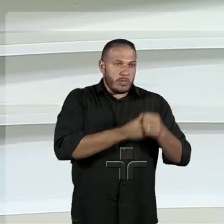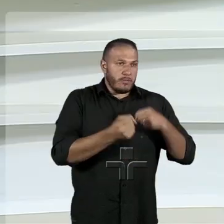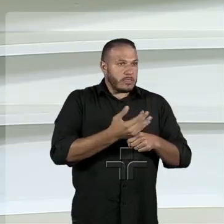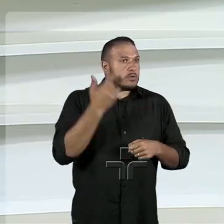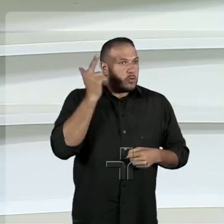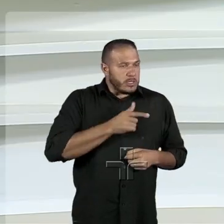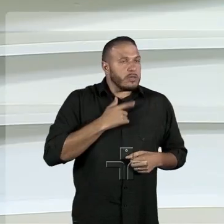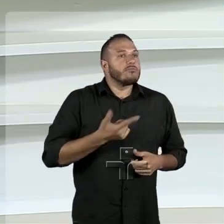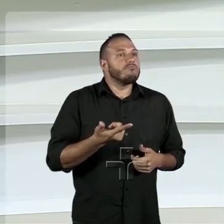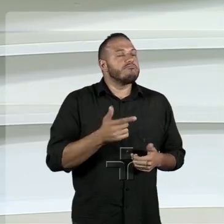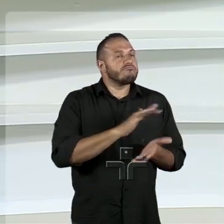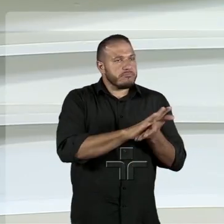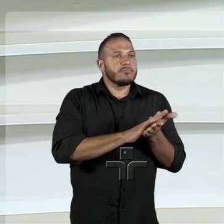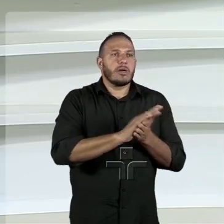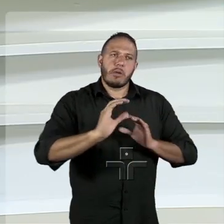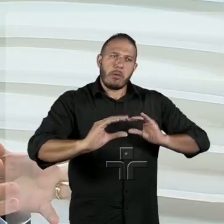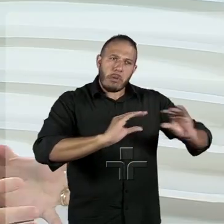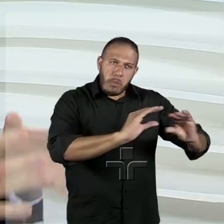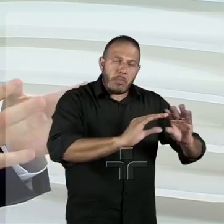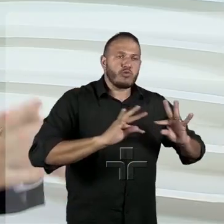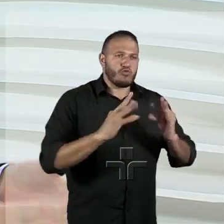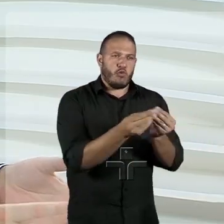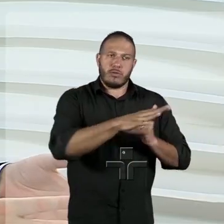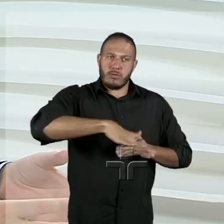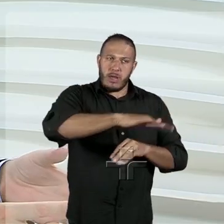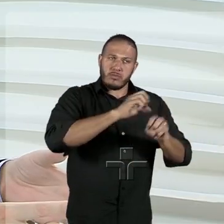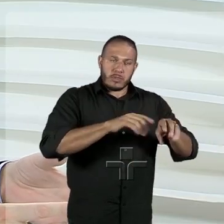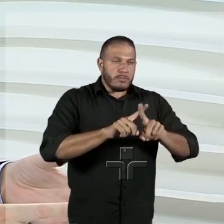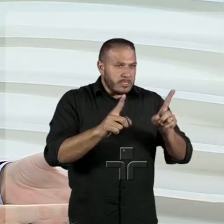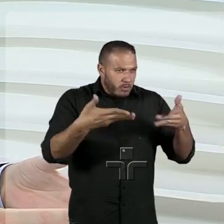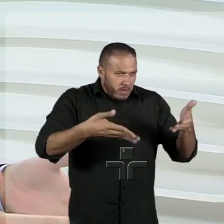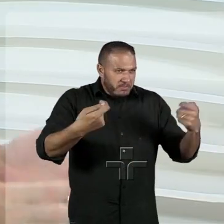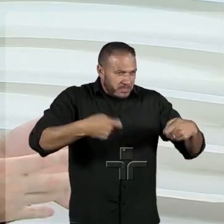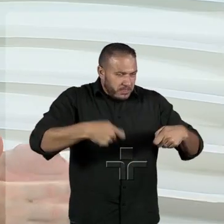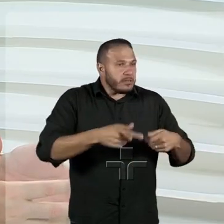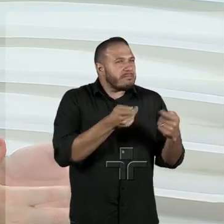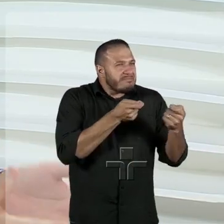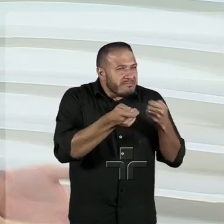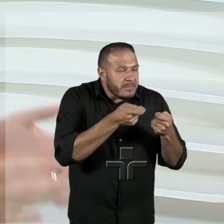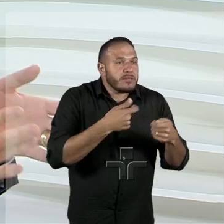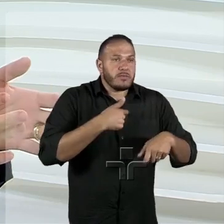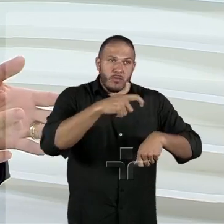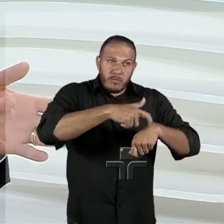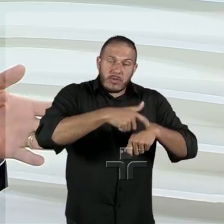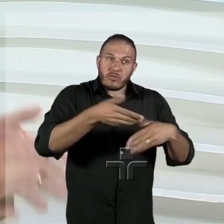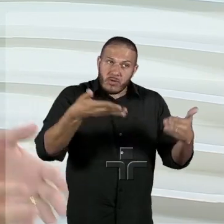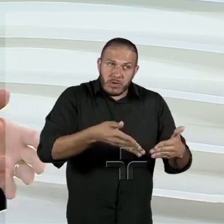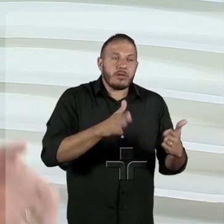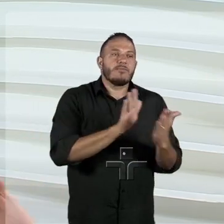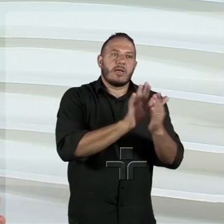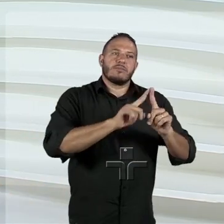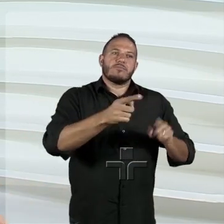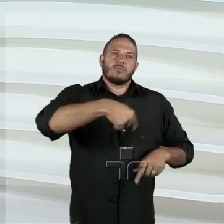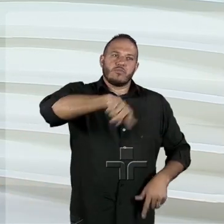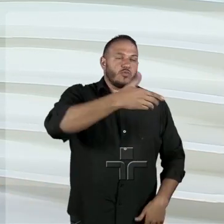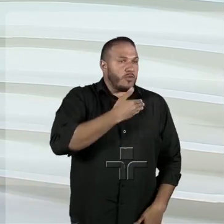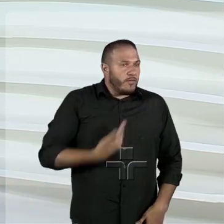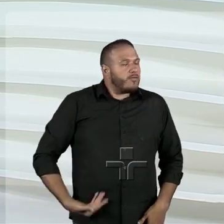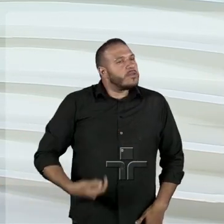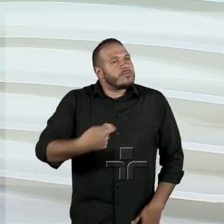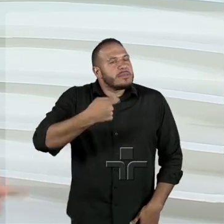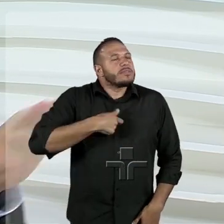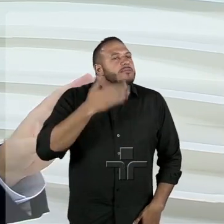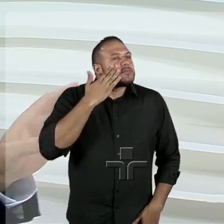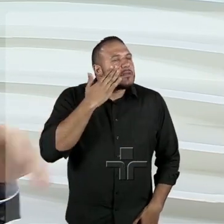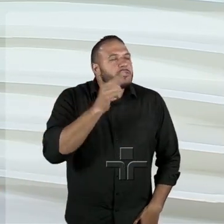sem contingenciamentos na educação. Mas agora, se é necessário enfrentar esse momento, que enfrentemos, mas o governo precisa sempre colocar a